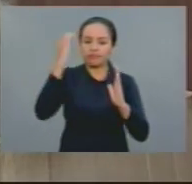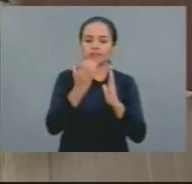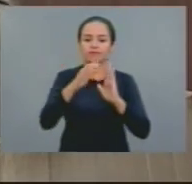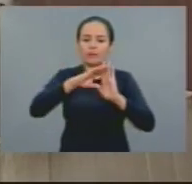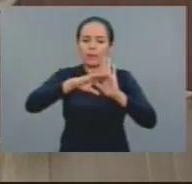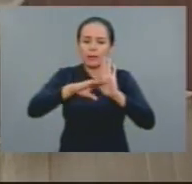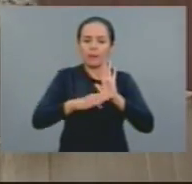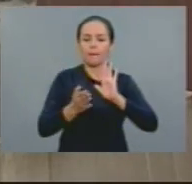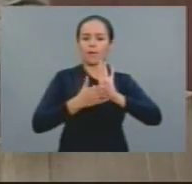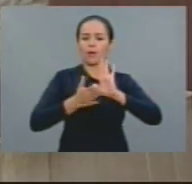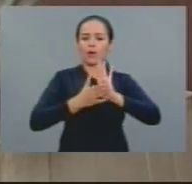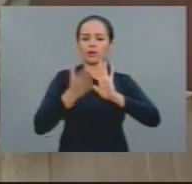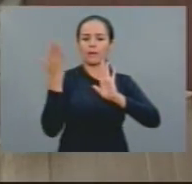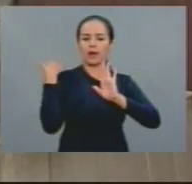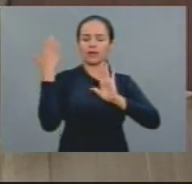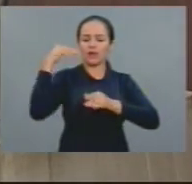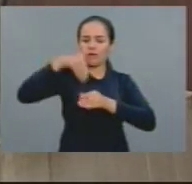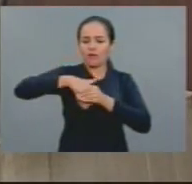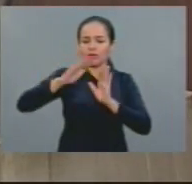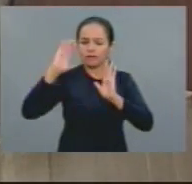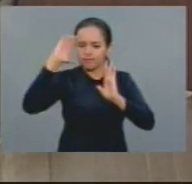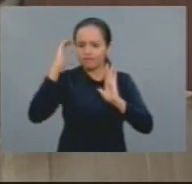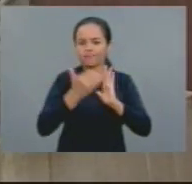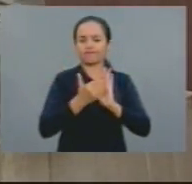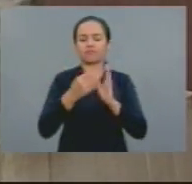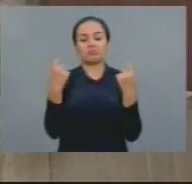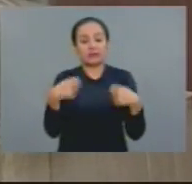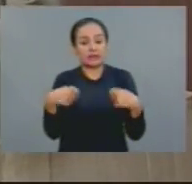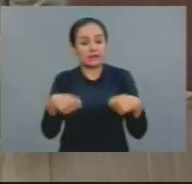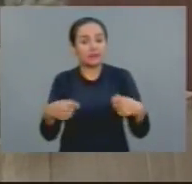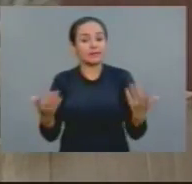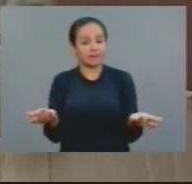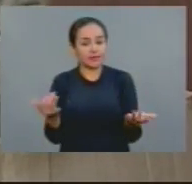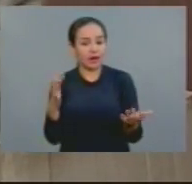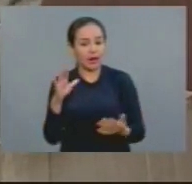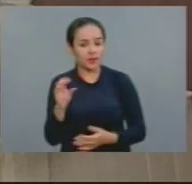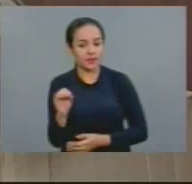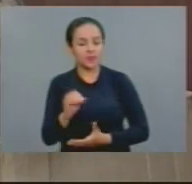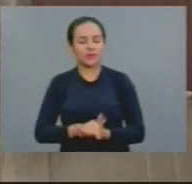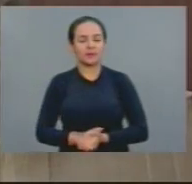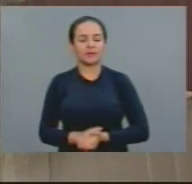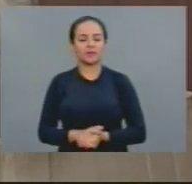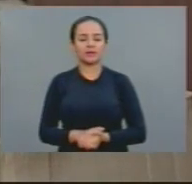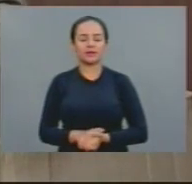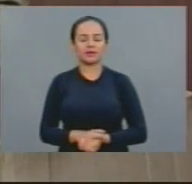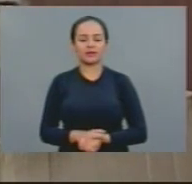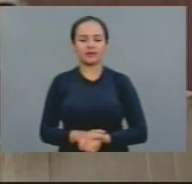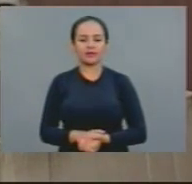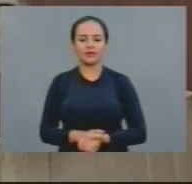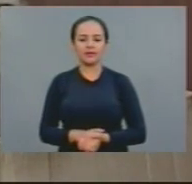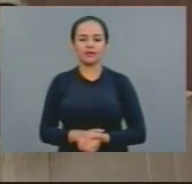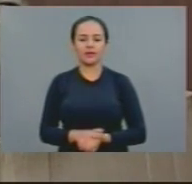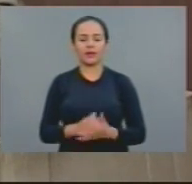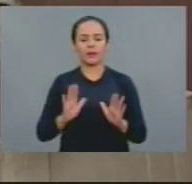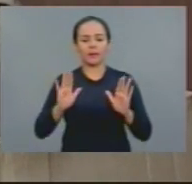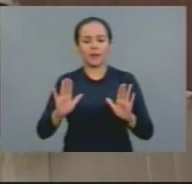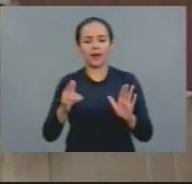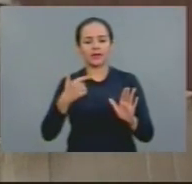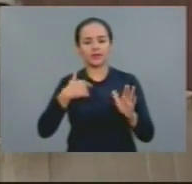palavra, que ele cumpra com seus compromissos. E aqui, eu não quero simplesmente cair no senso